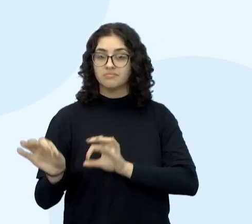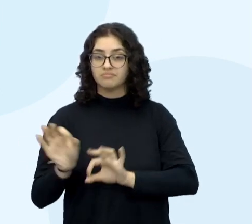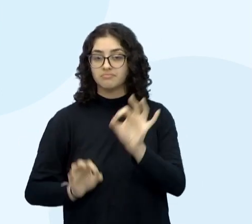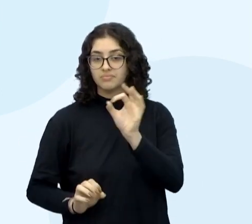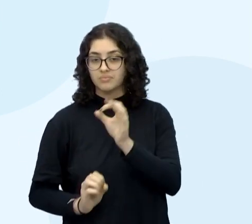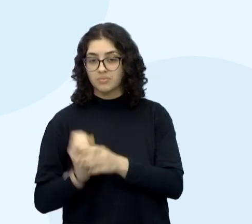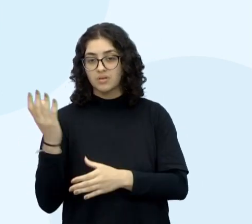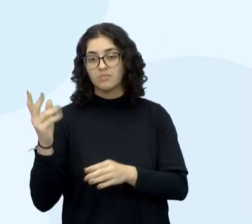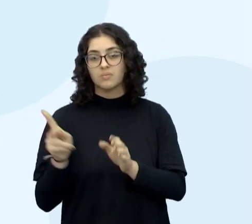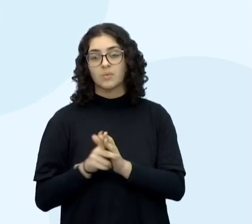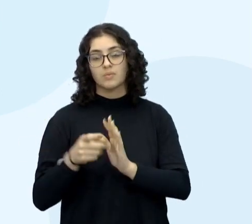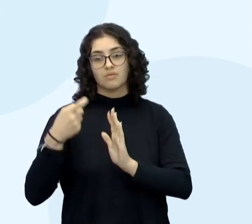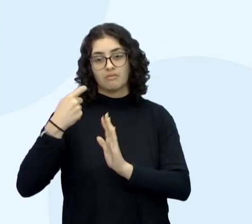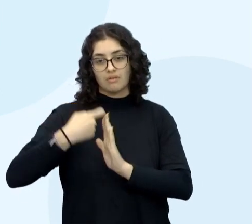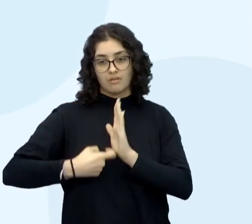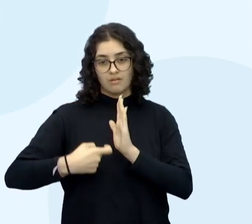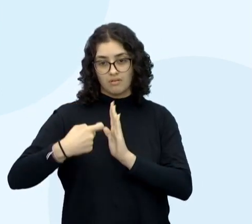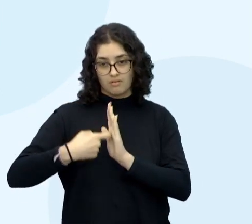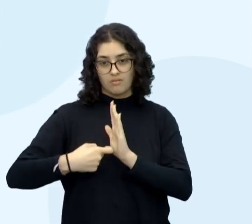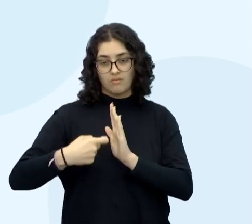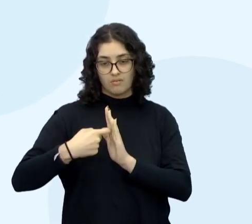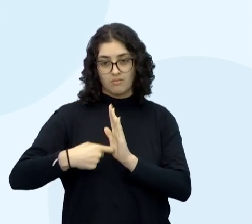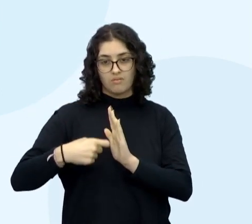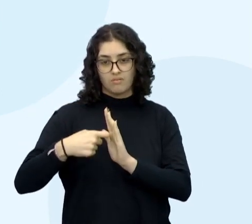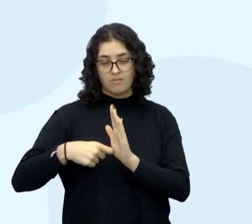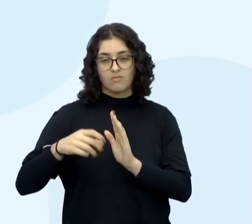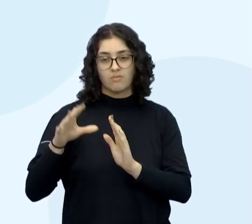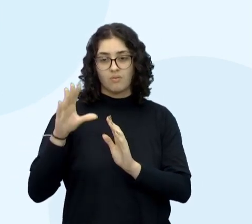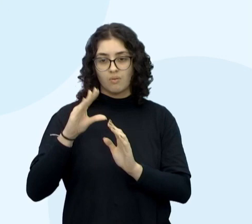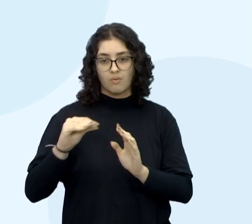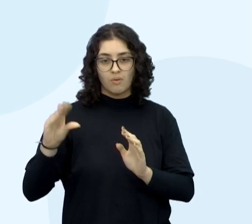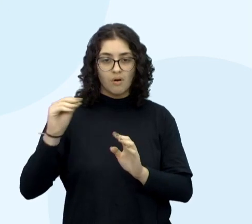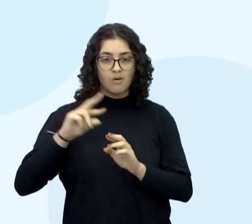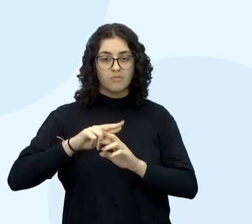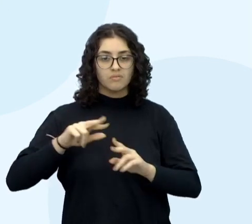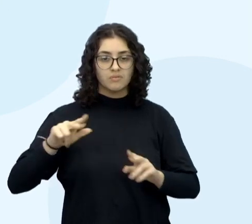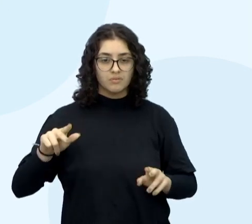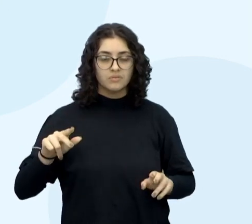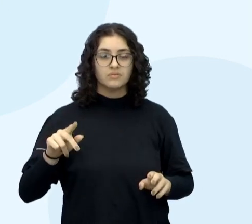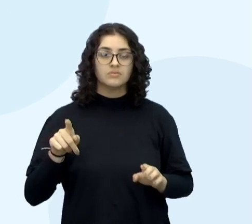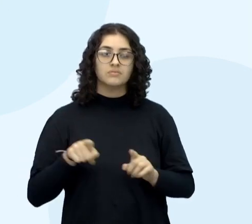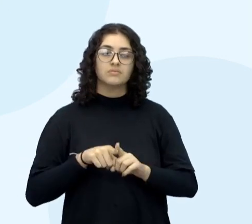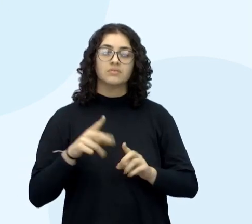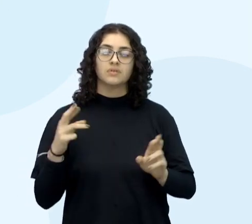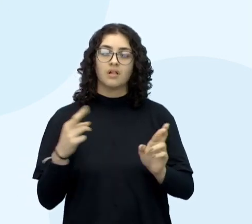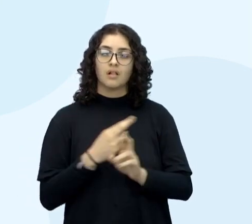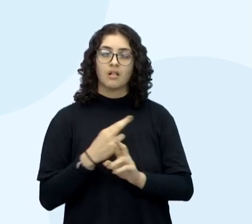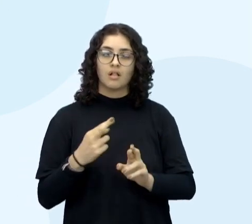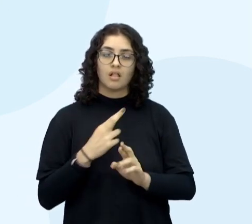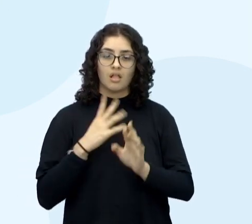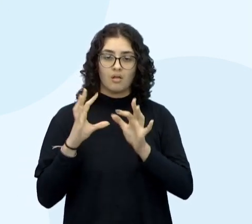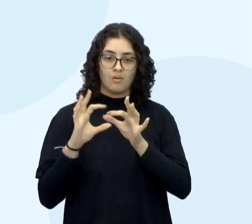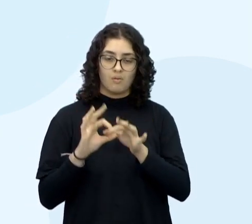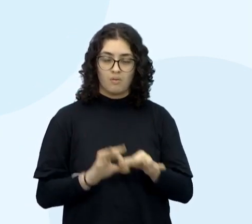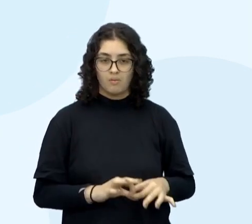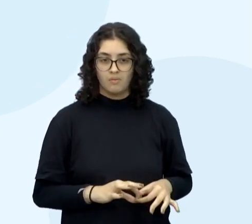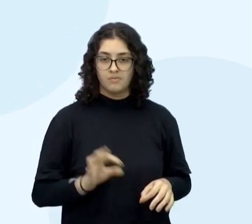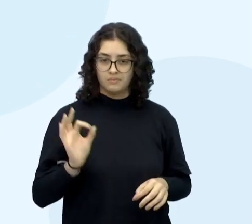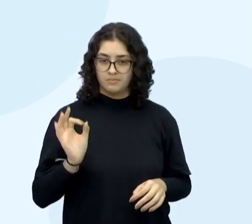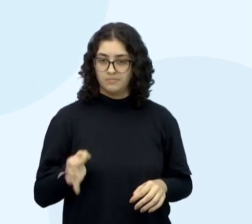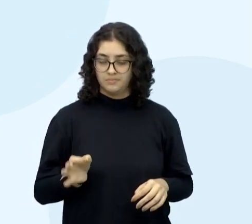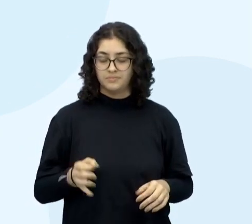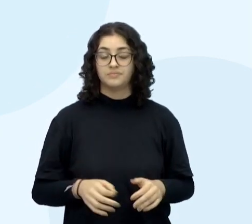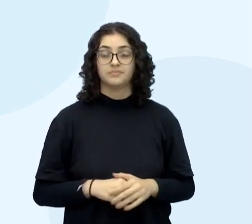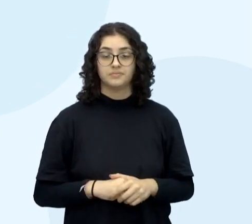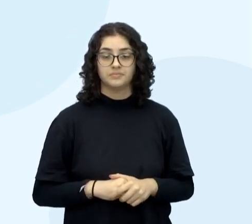e analisar textos orais e outros tipos de produções relacionados ao contexto. Muito tranquila essa